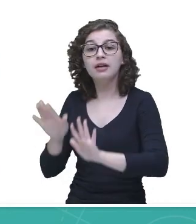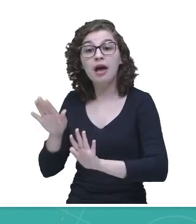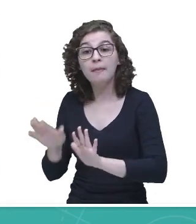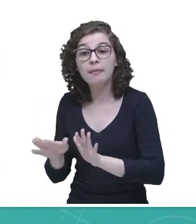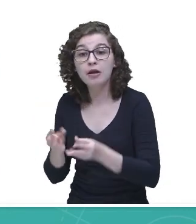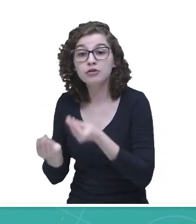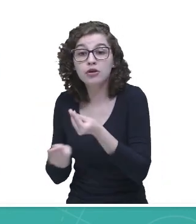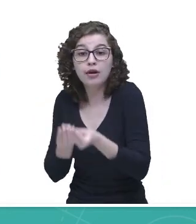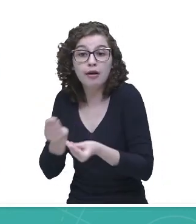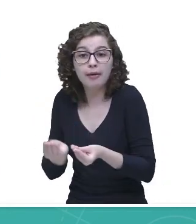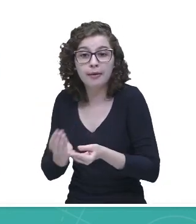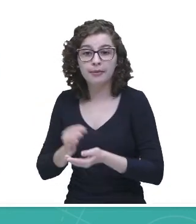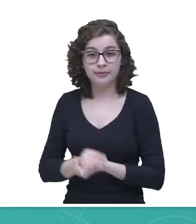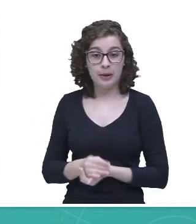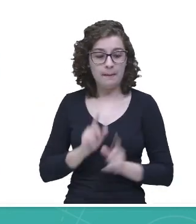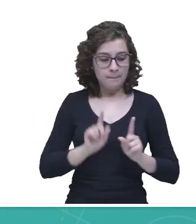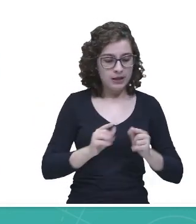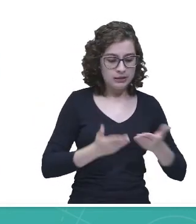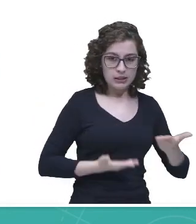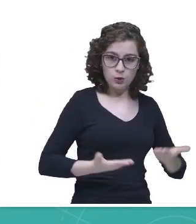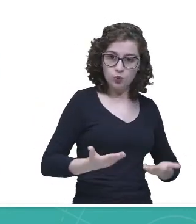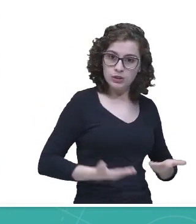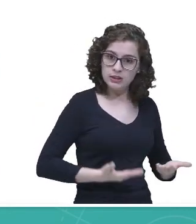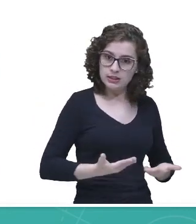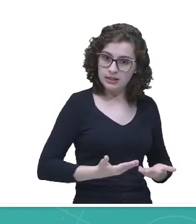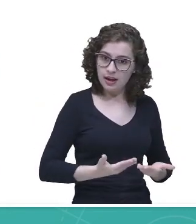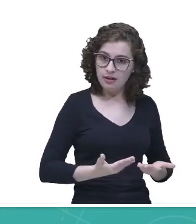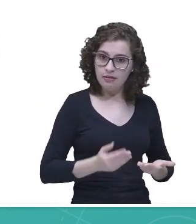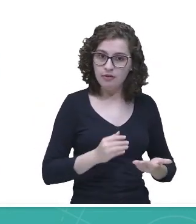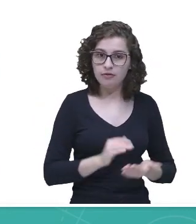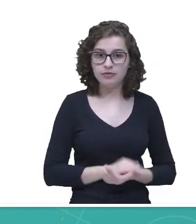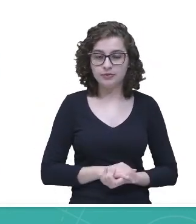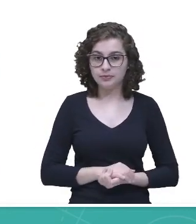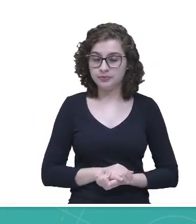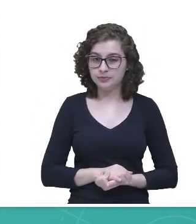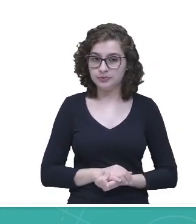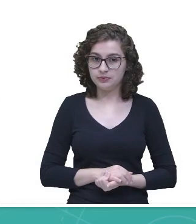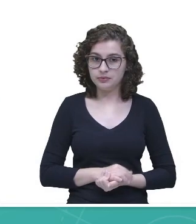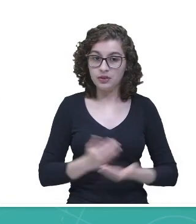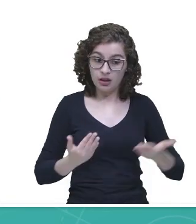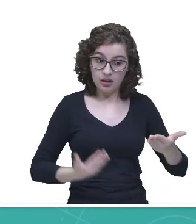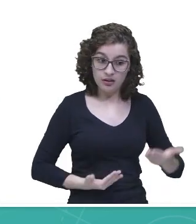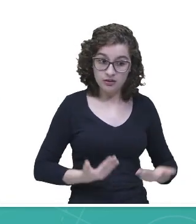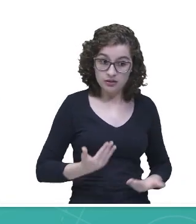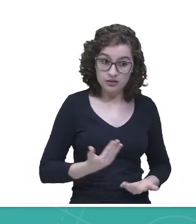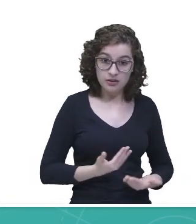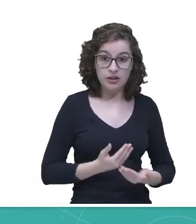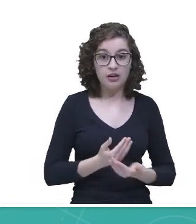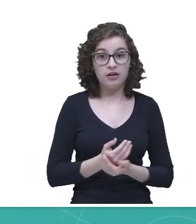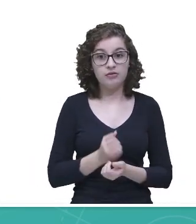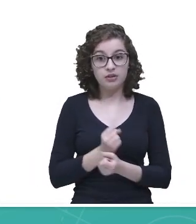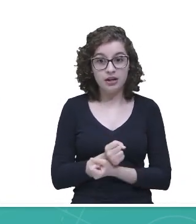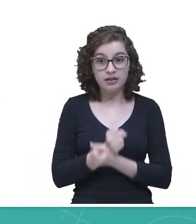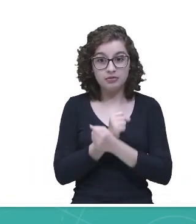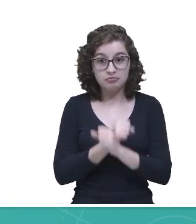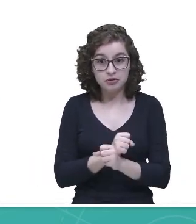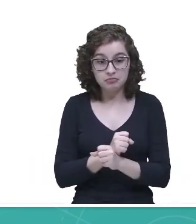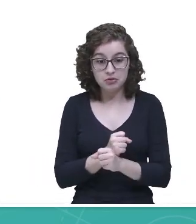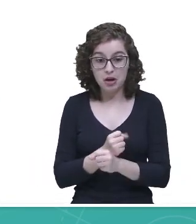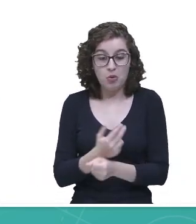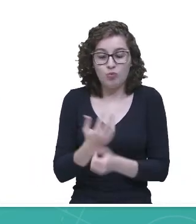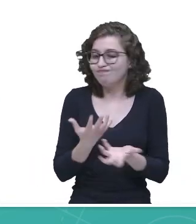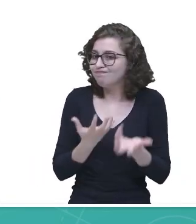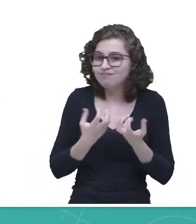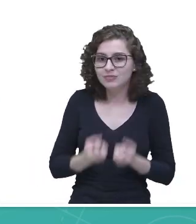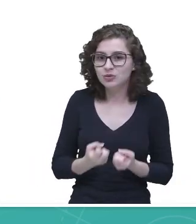tratado. O servo, ele vai ser, aliás, a pessoa ela vai ser escravizada. Ela não quer estar naquela condição, ela vai